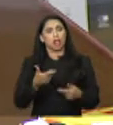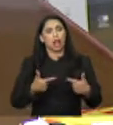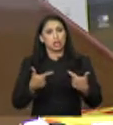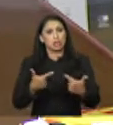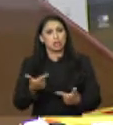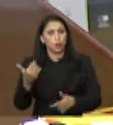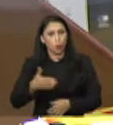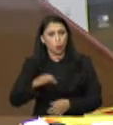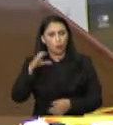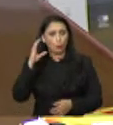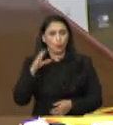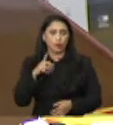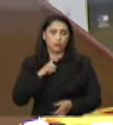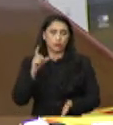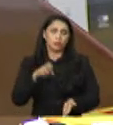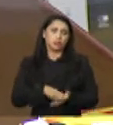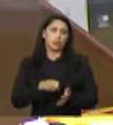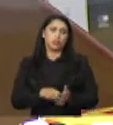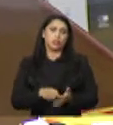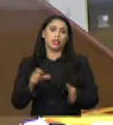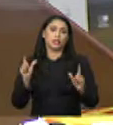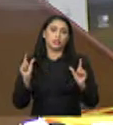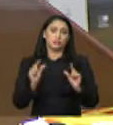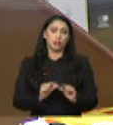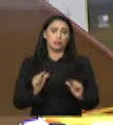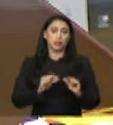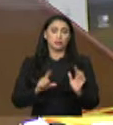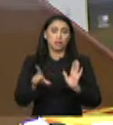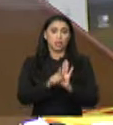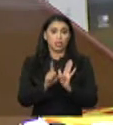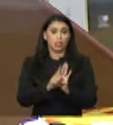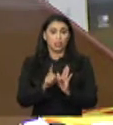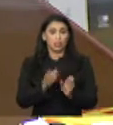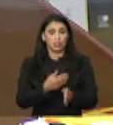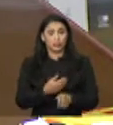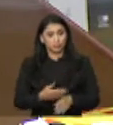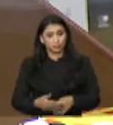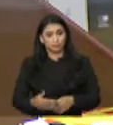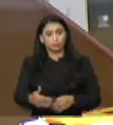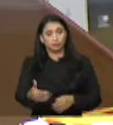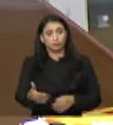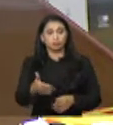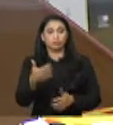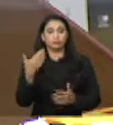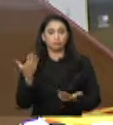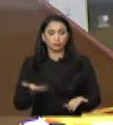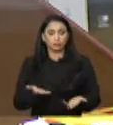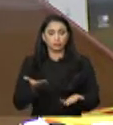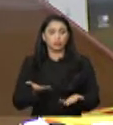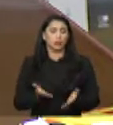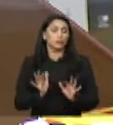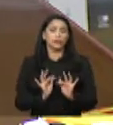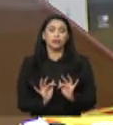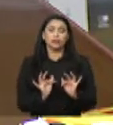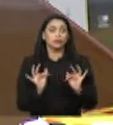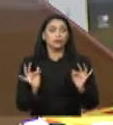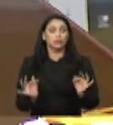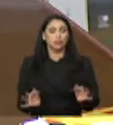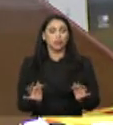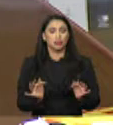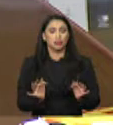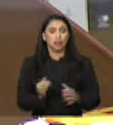quando lhe comine penalidade menos severa que previsto na lei vigente ao tempo de sua prática a razão disso é muito simples